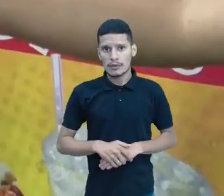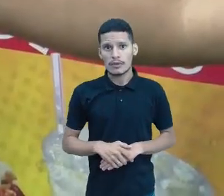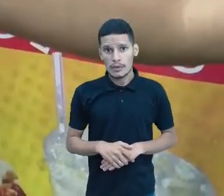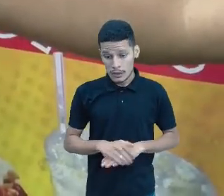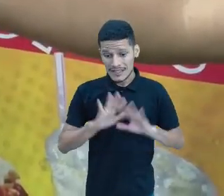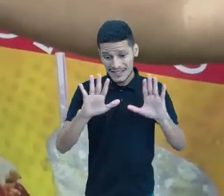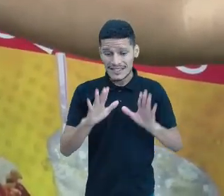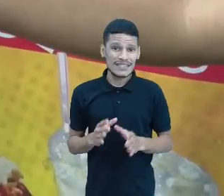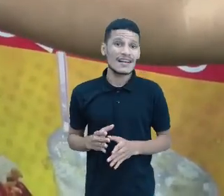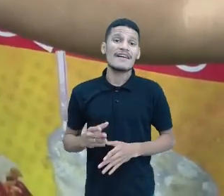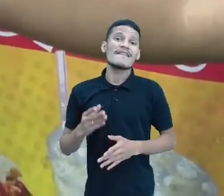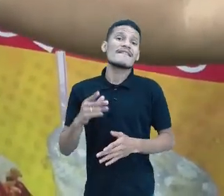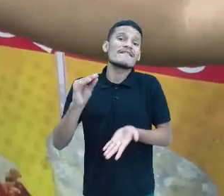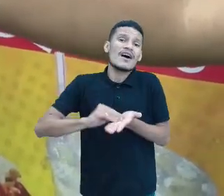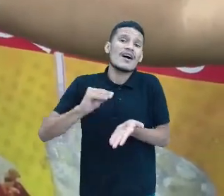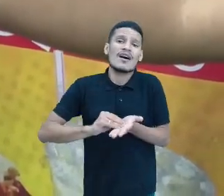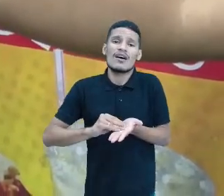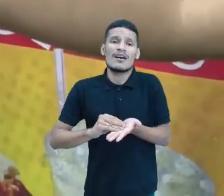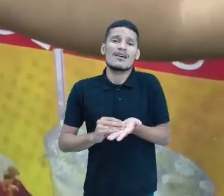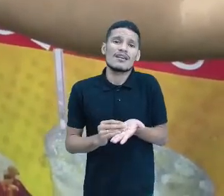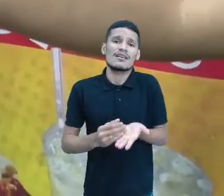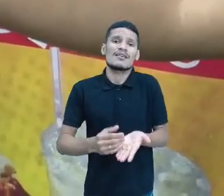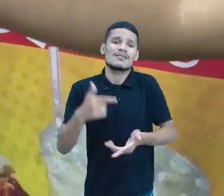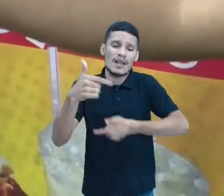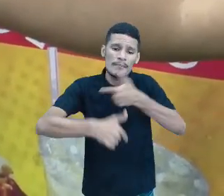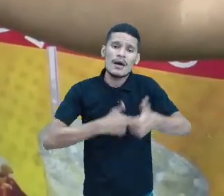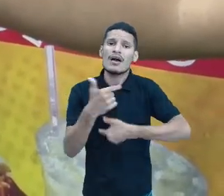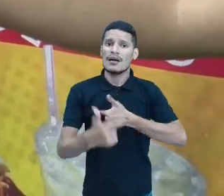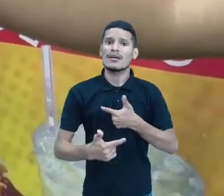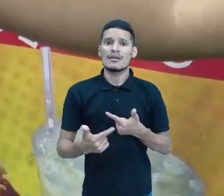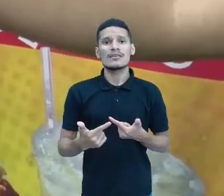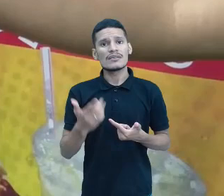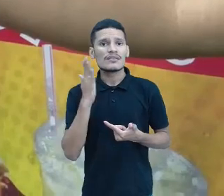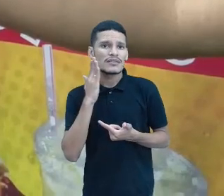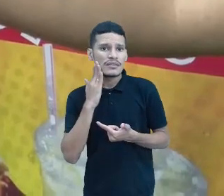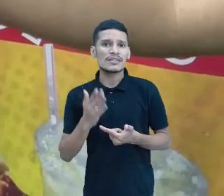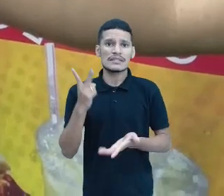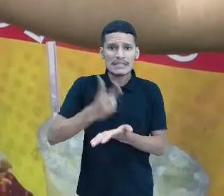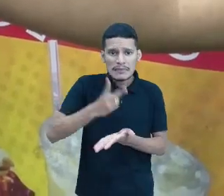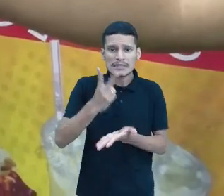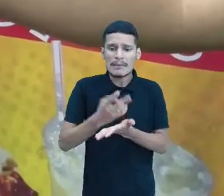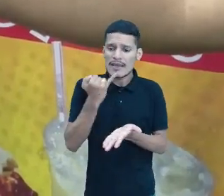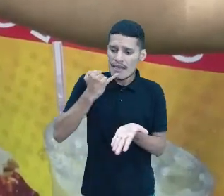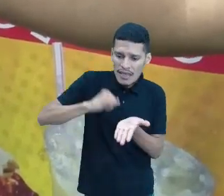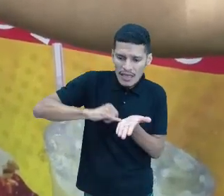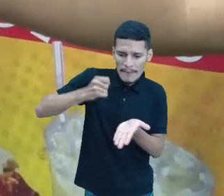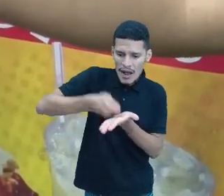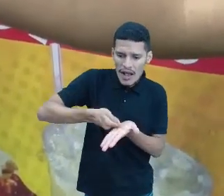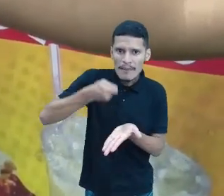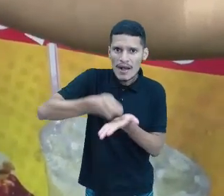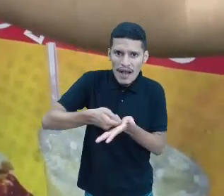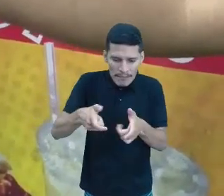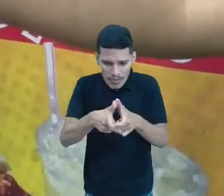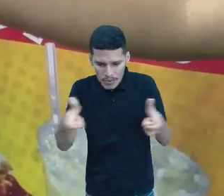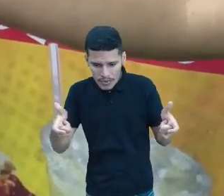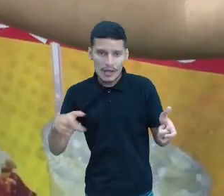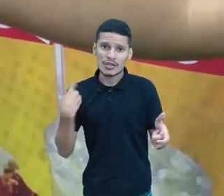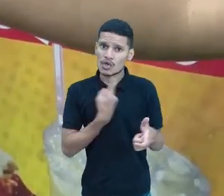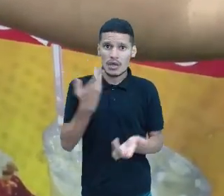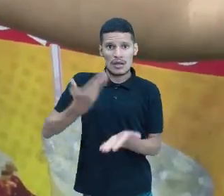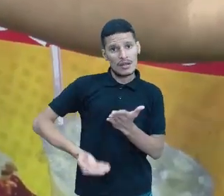desemprego, né? A inflação sempre aumentando, né? Aí vai dando sempre desemprego também. Devido,